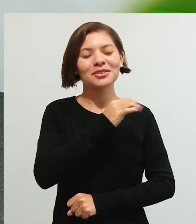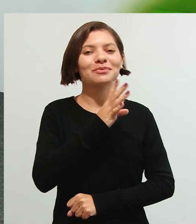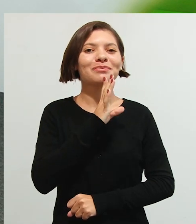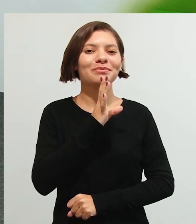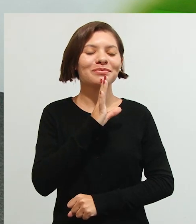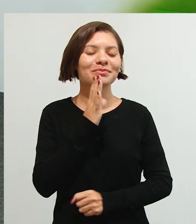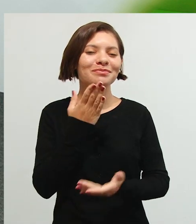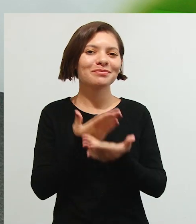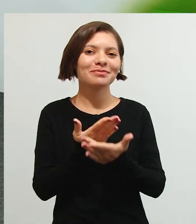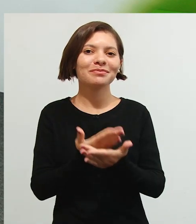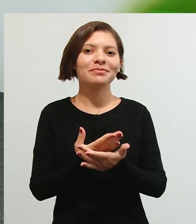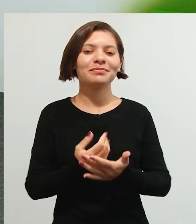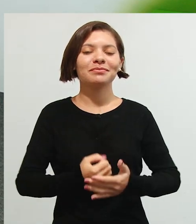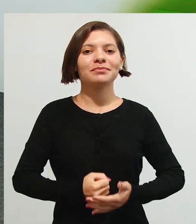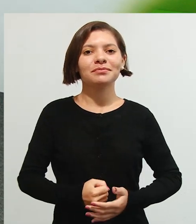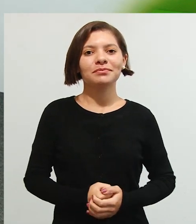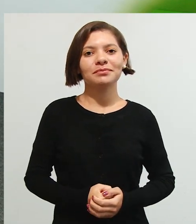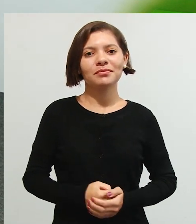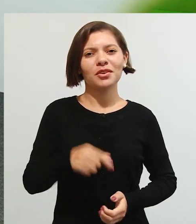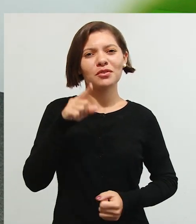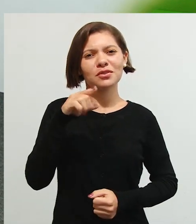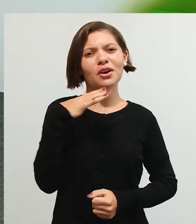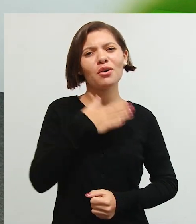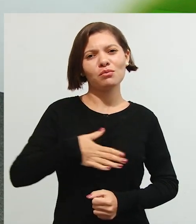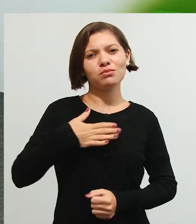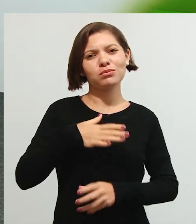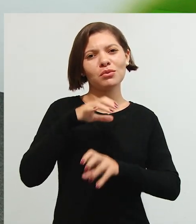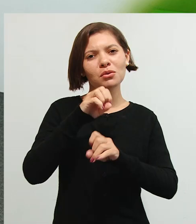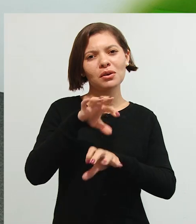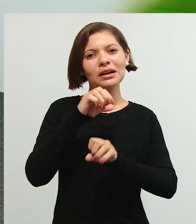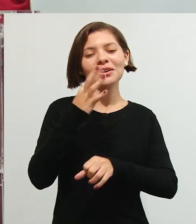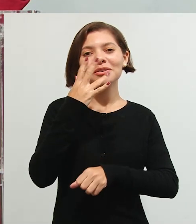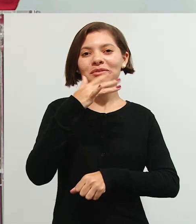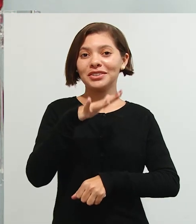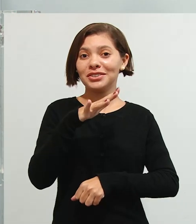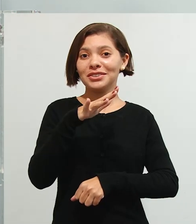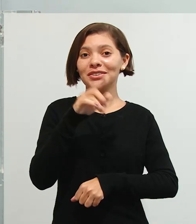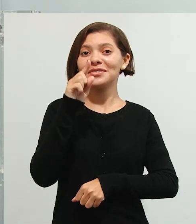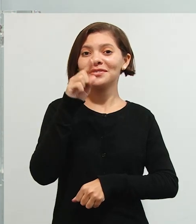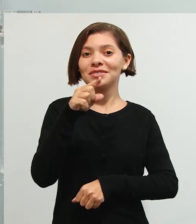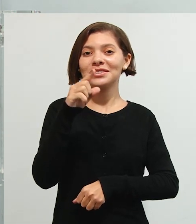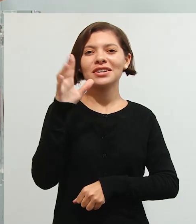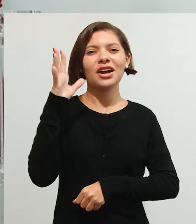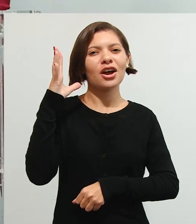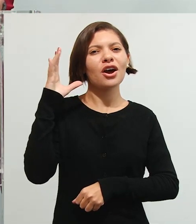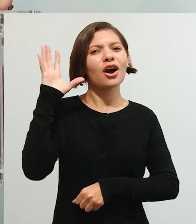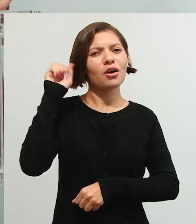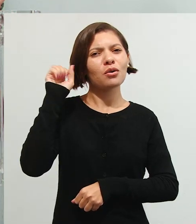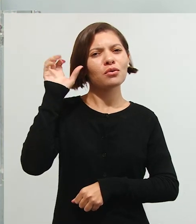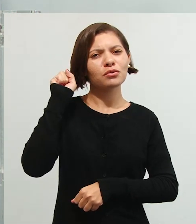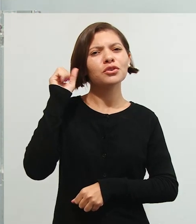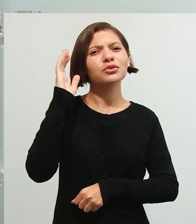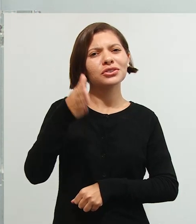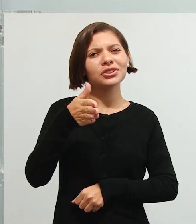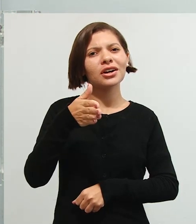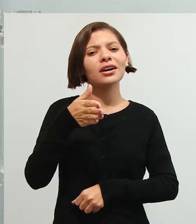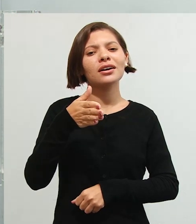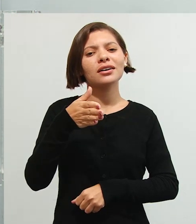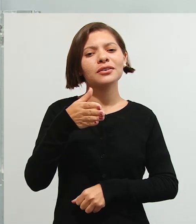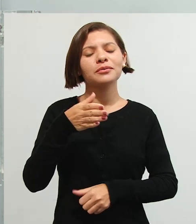sobre Malaguzzi? Bom, se você gosta de educação infantil, se você já ouviu falar em educação